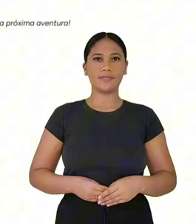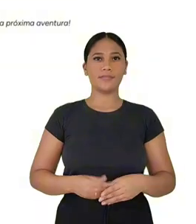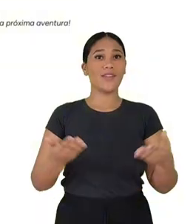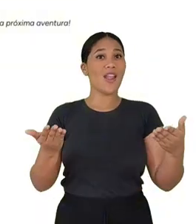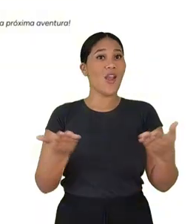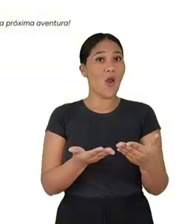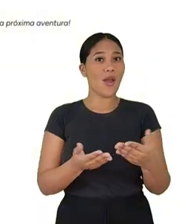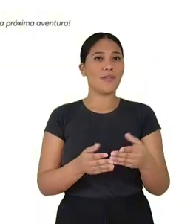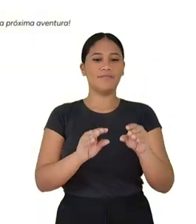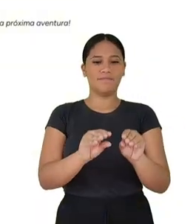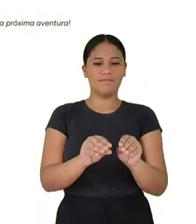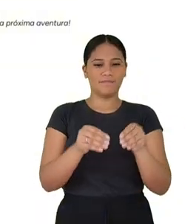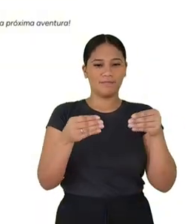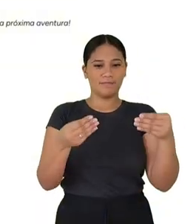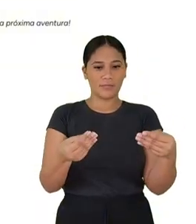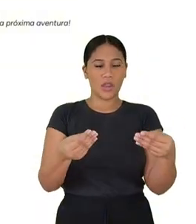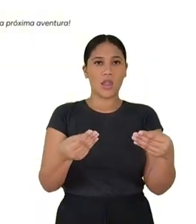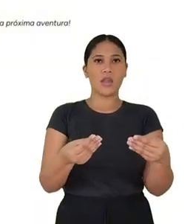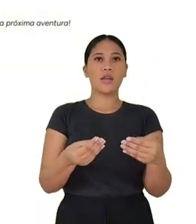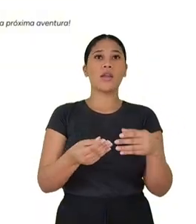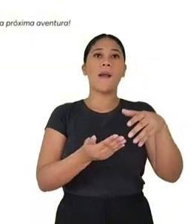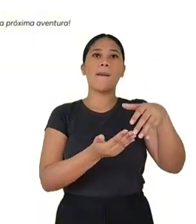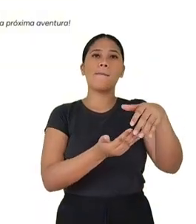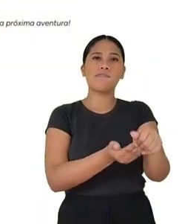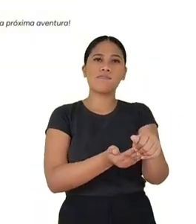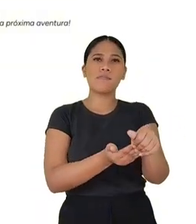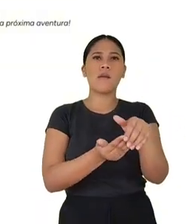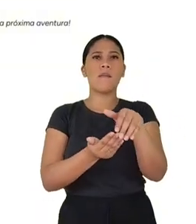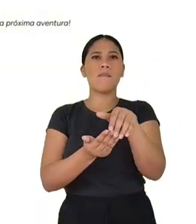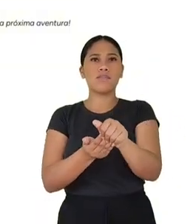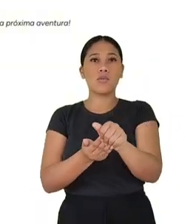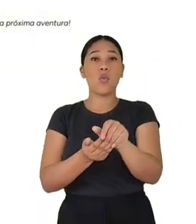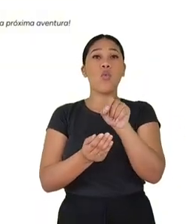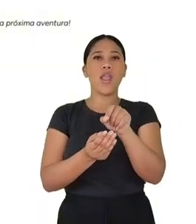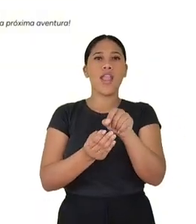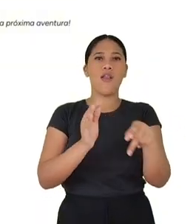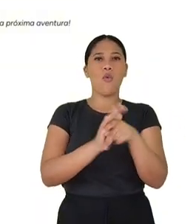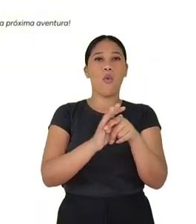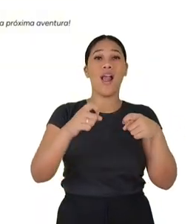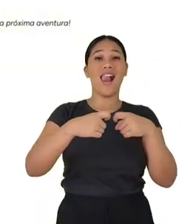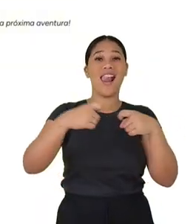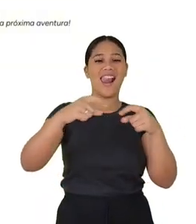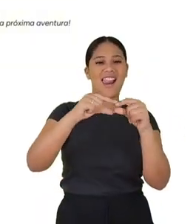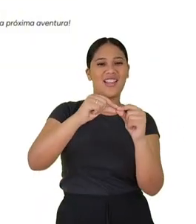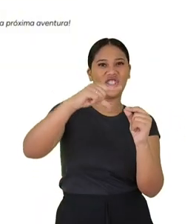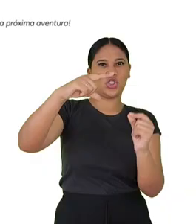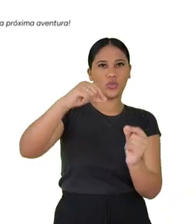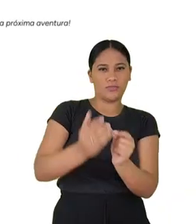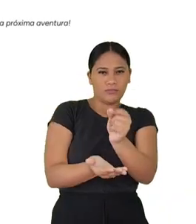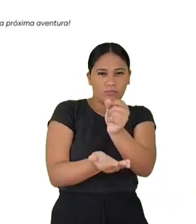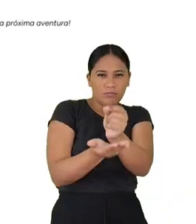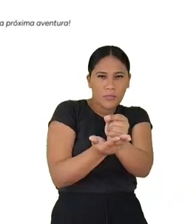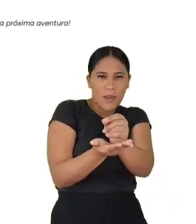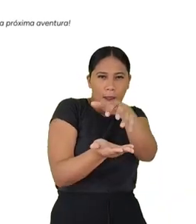Passo 7. Agora, abra o lançador e grampeie o elástico bem no centro.